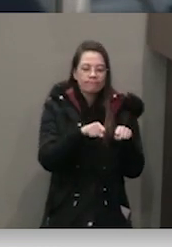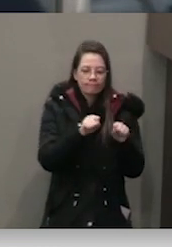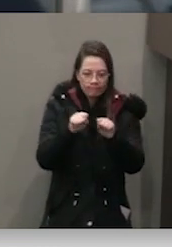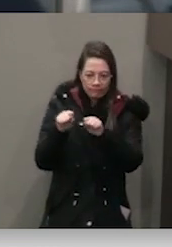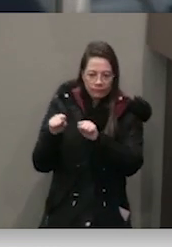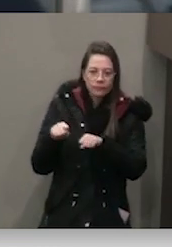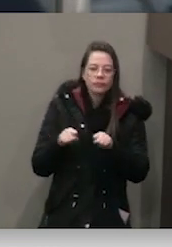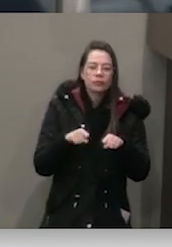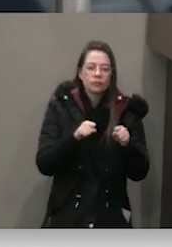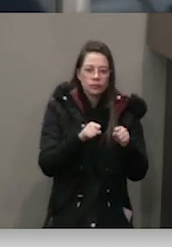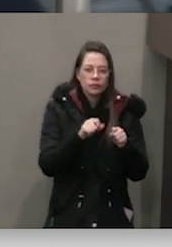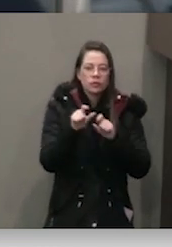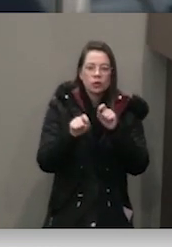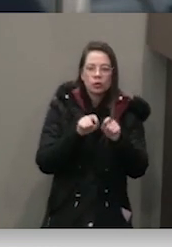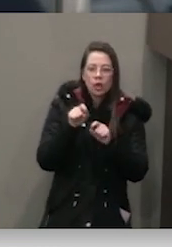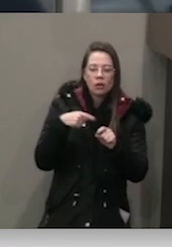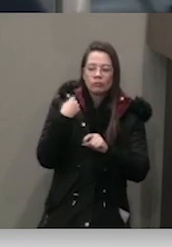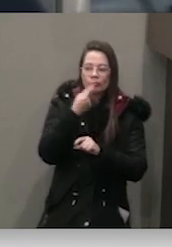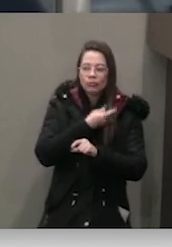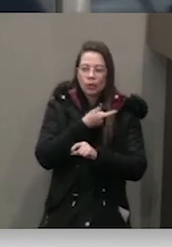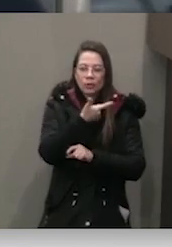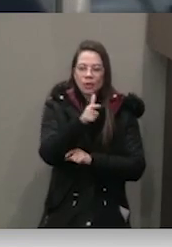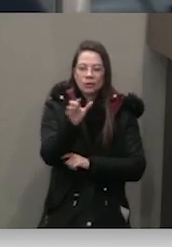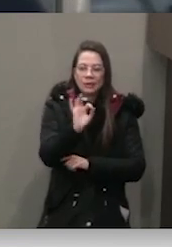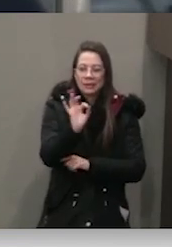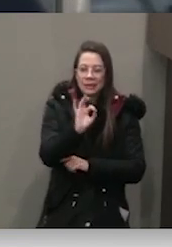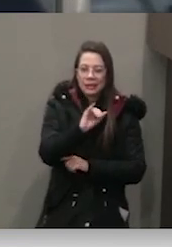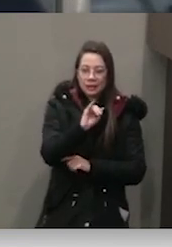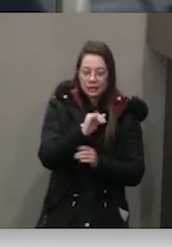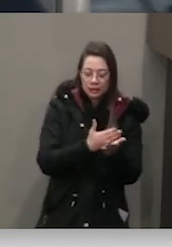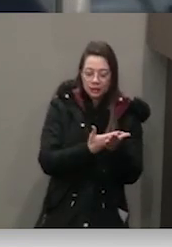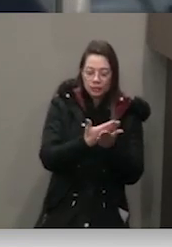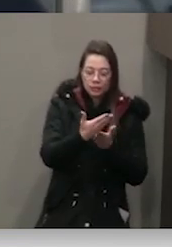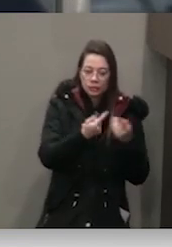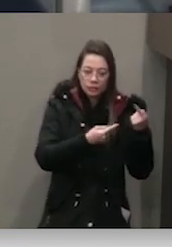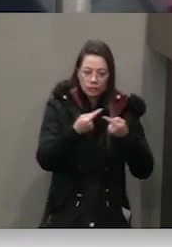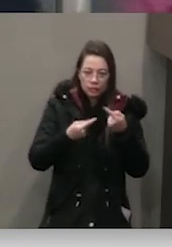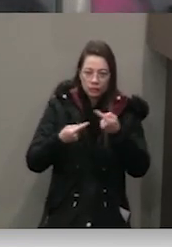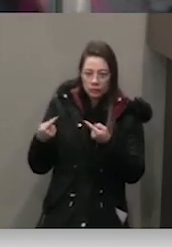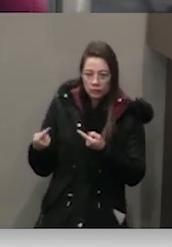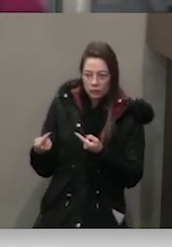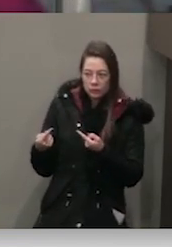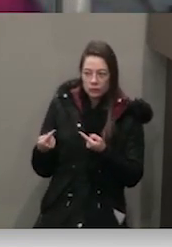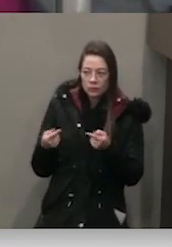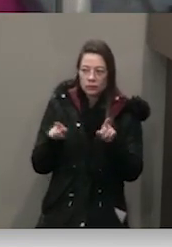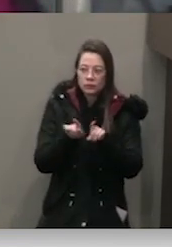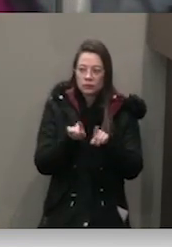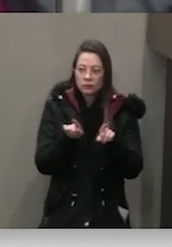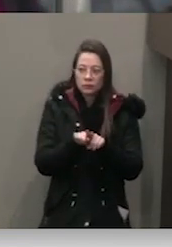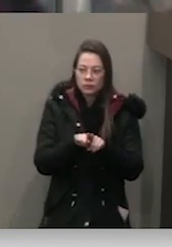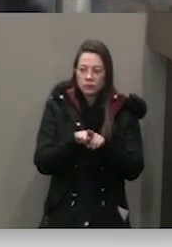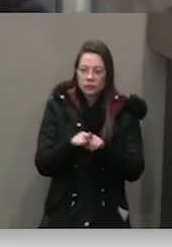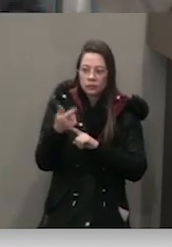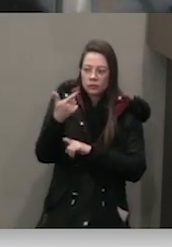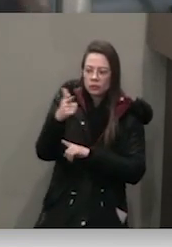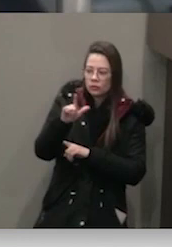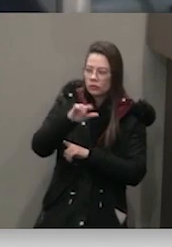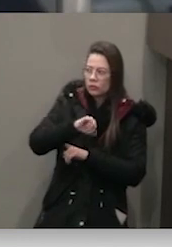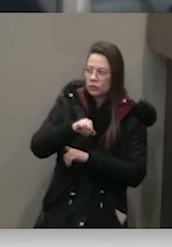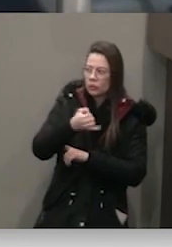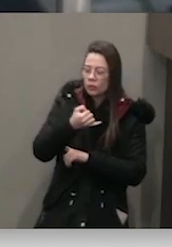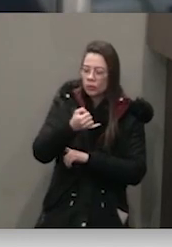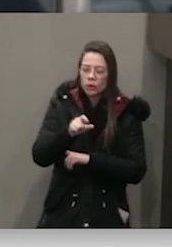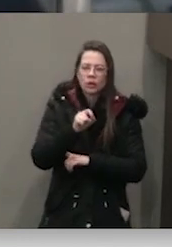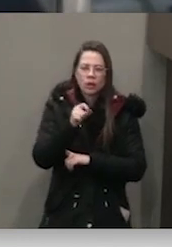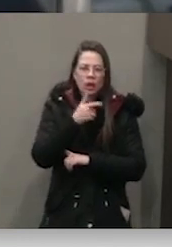secretário Diese, o fato da gente não ter iniciado ainda esta discussão. Inclusive, numa outra